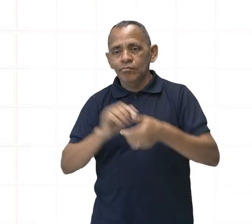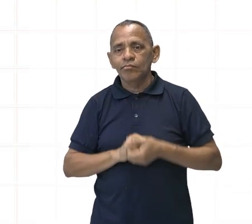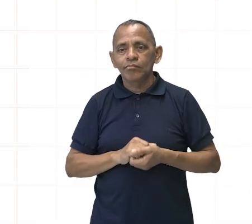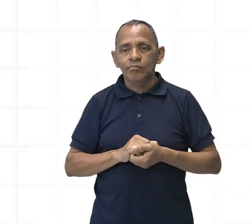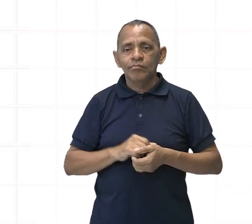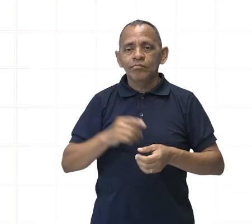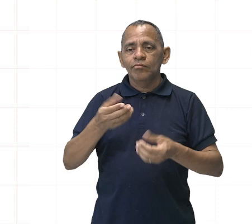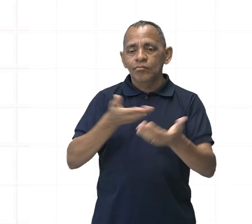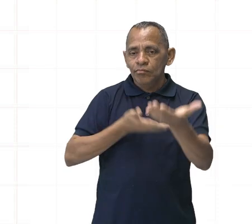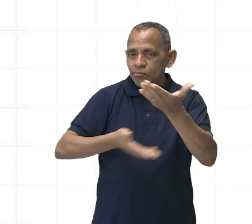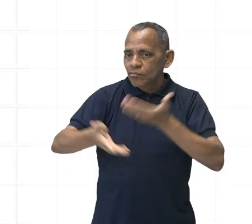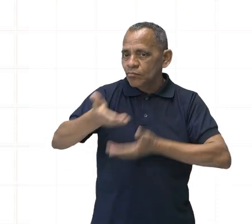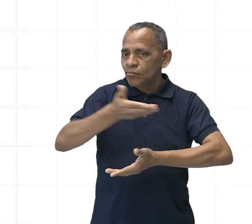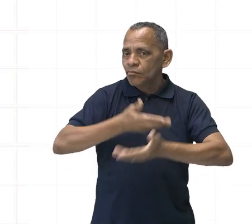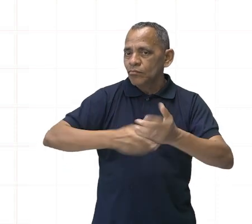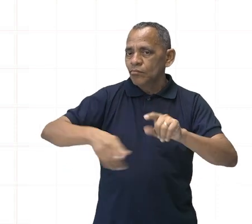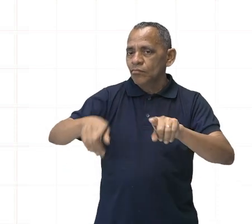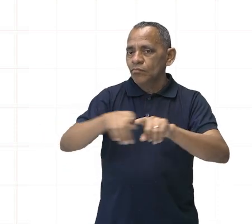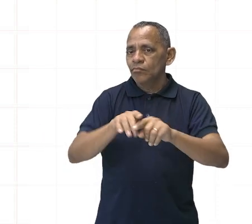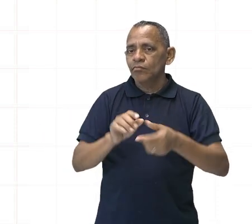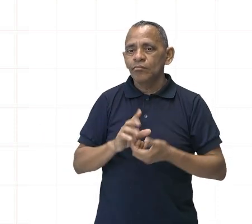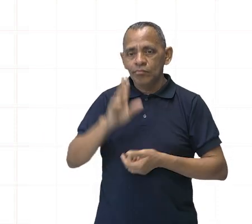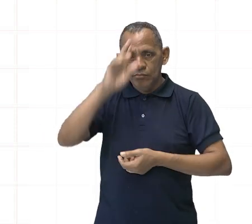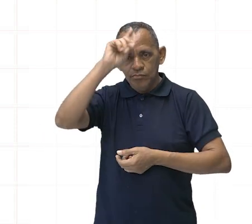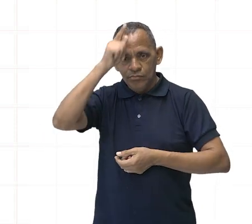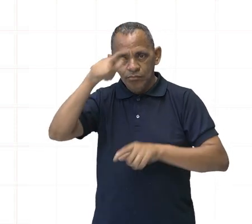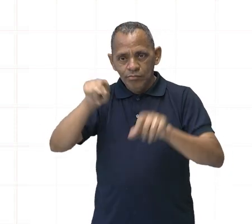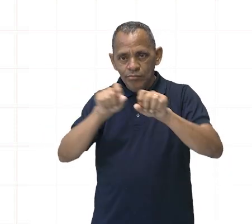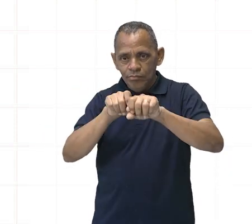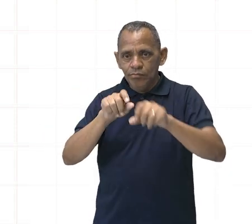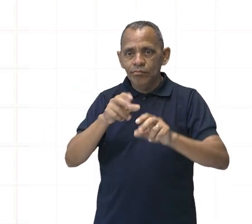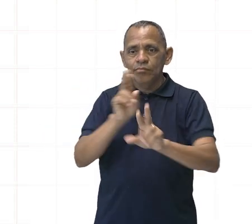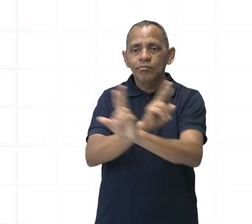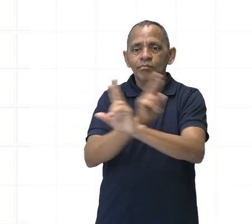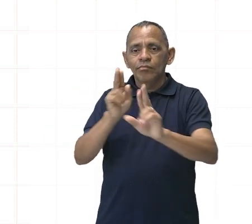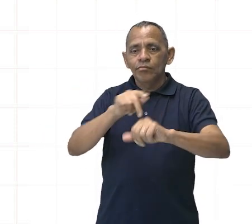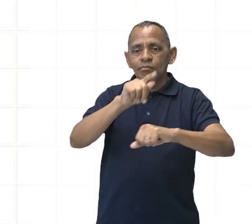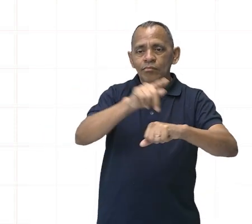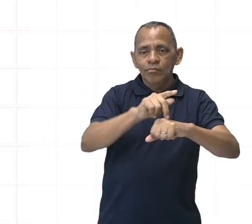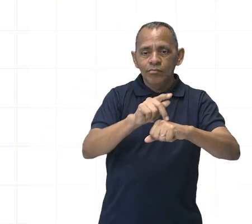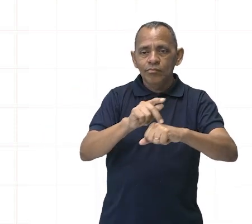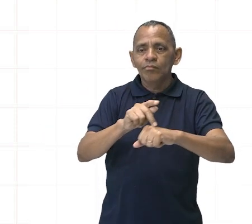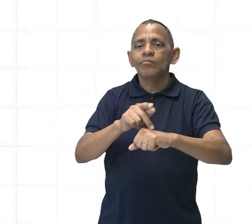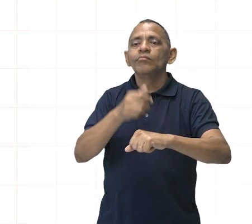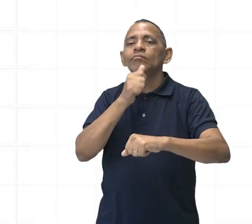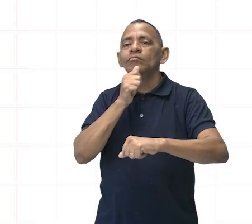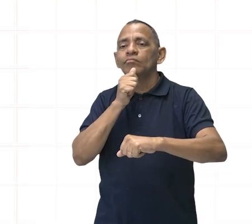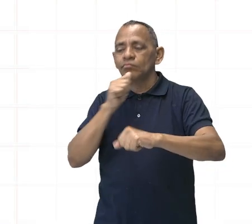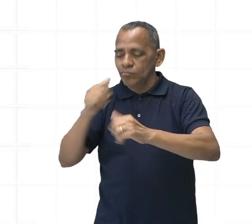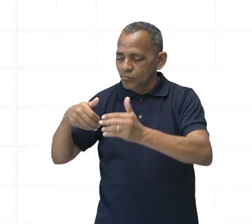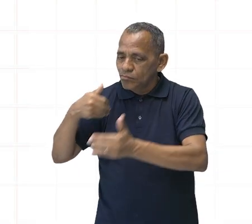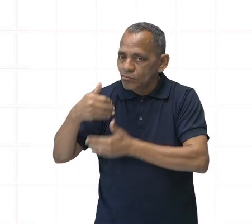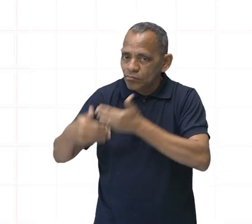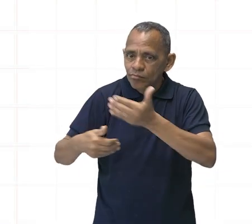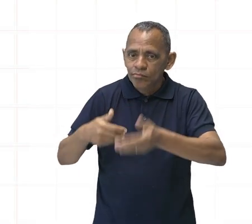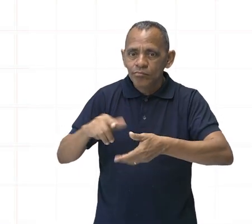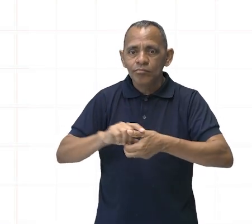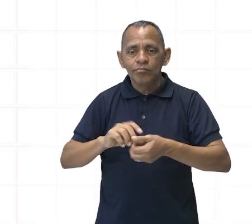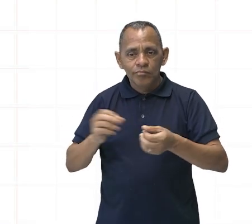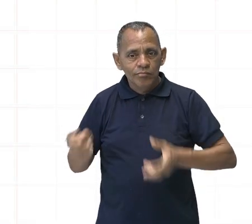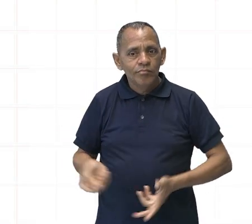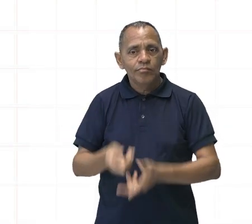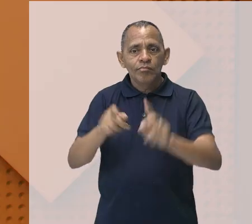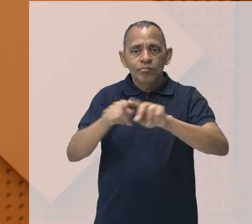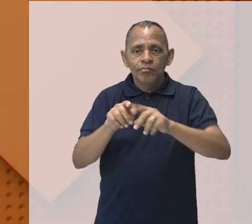nós vamos observar o fortalecimento das relações com países em desenvolvimento e promoção da